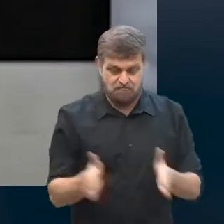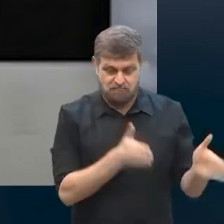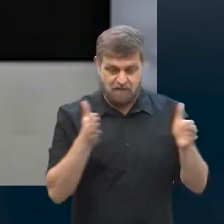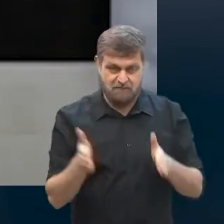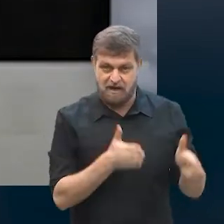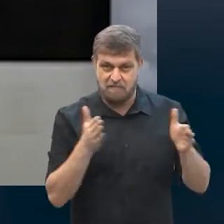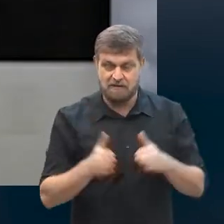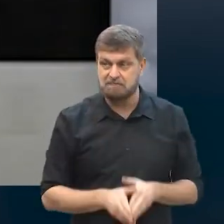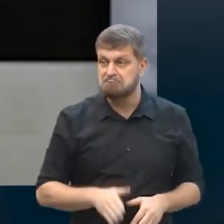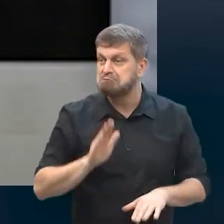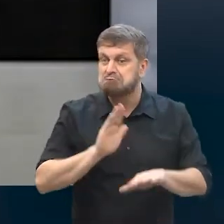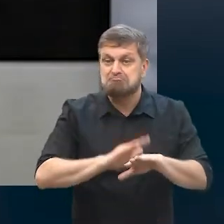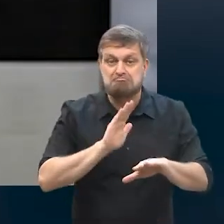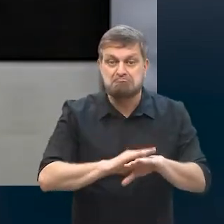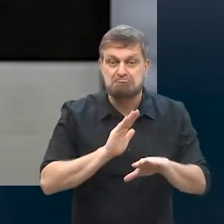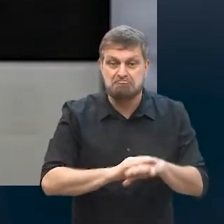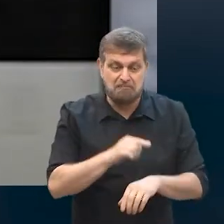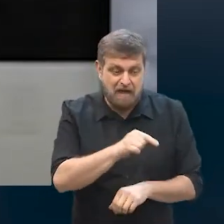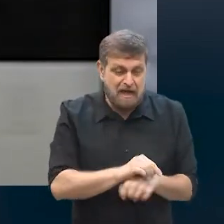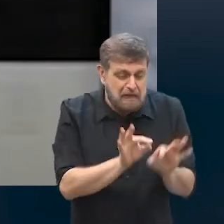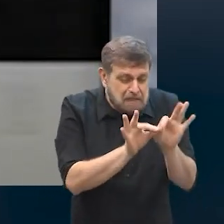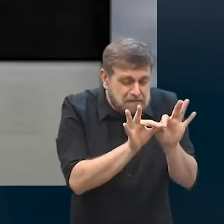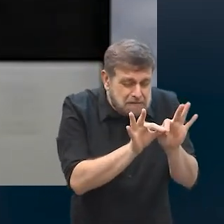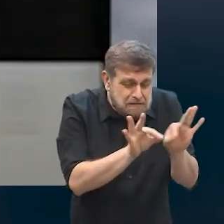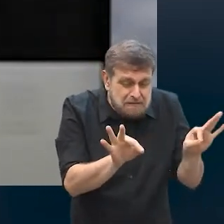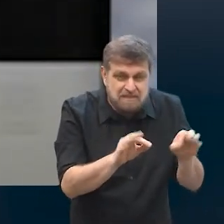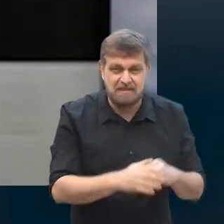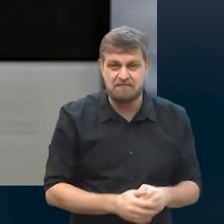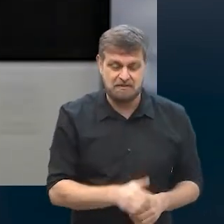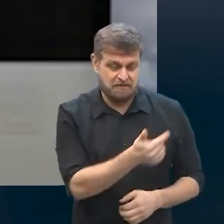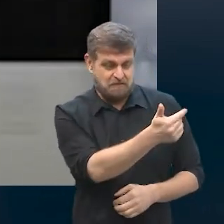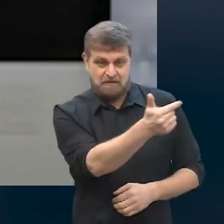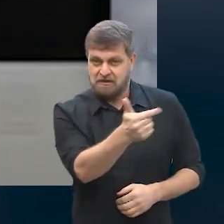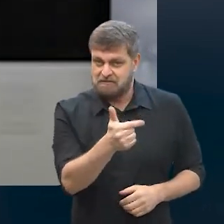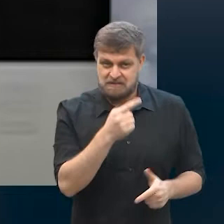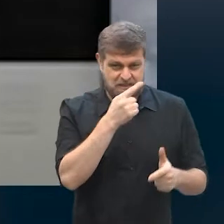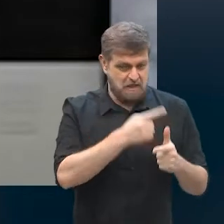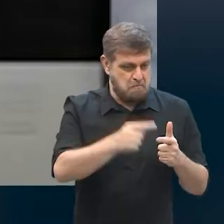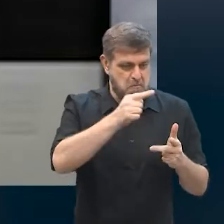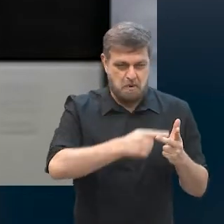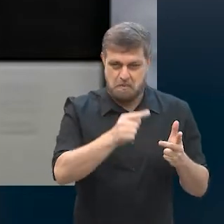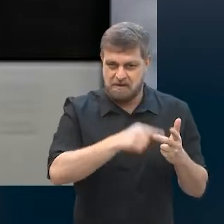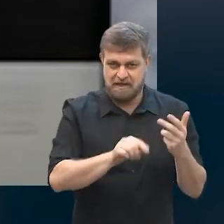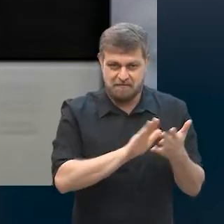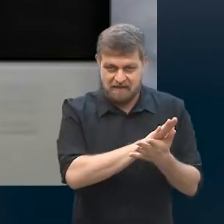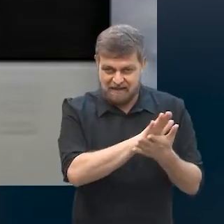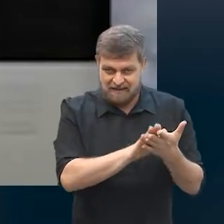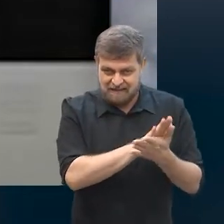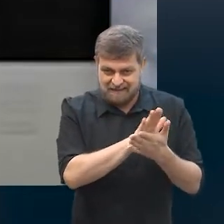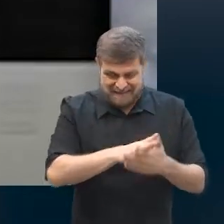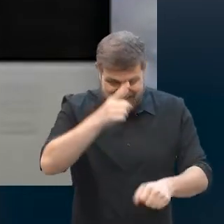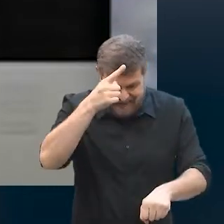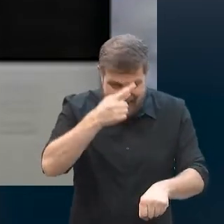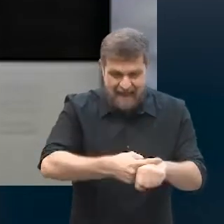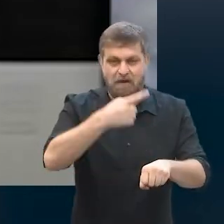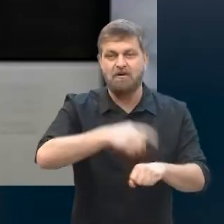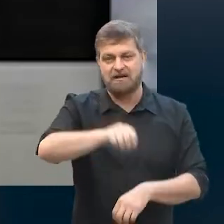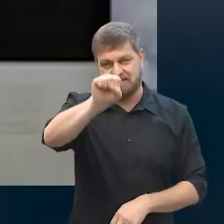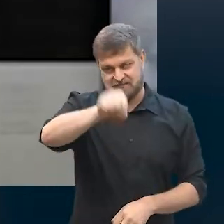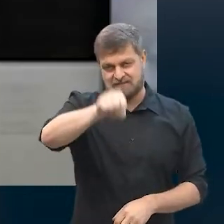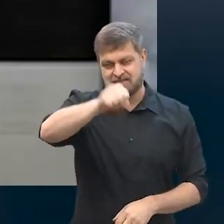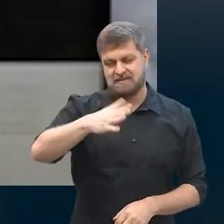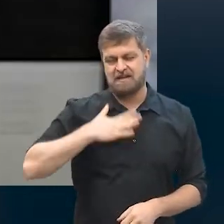tinha o que fazer. Era tão pequena a fábrica, não tinha problemas. Então, assim, naquele momento, sim,